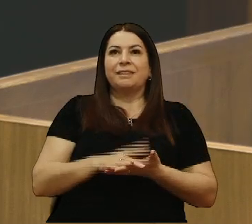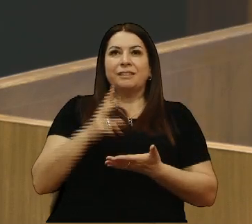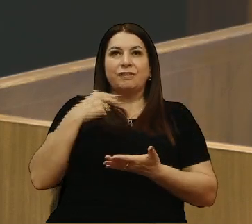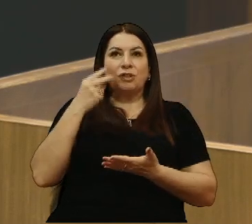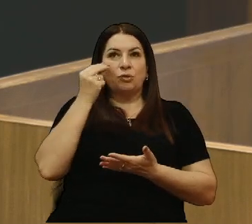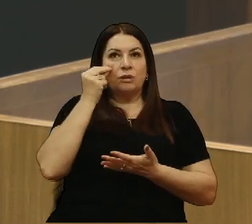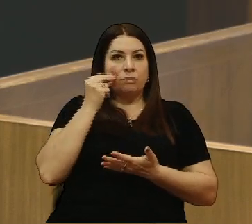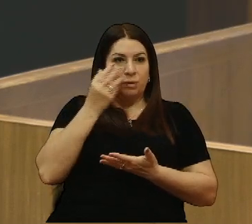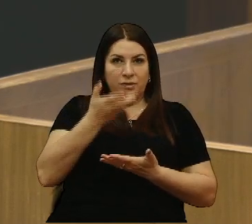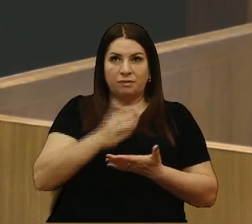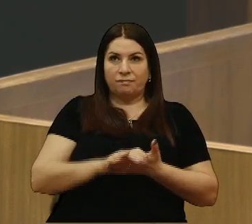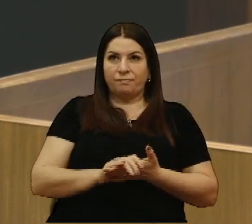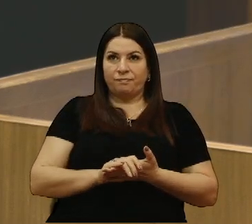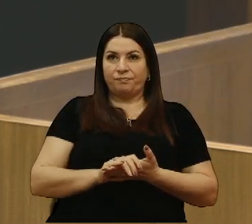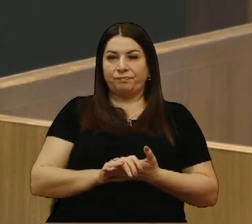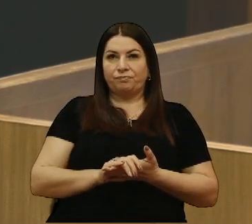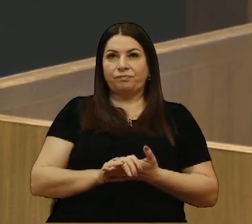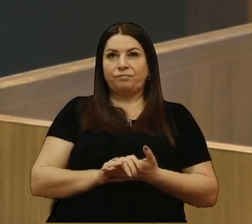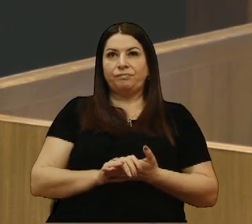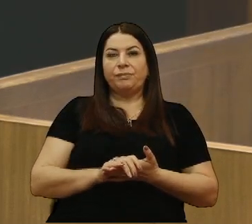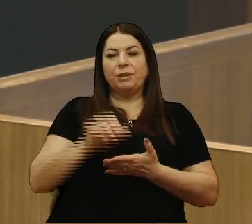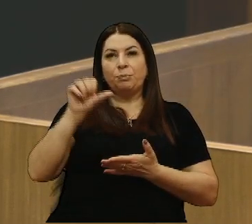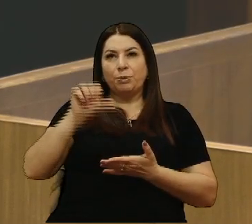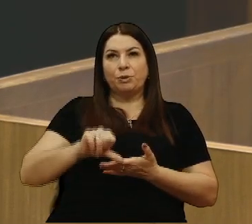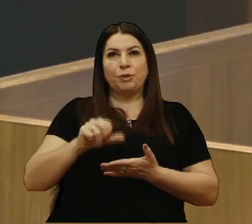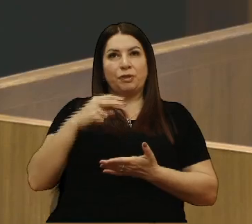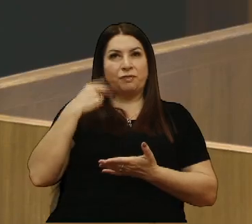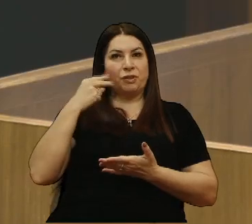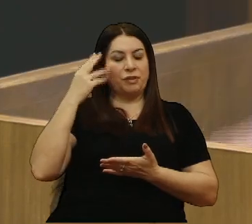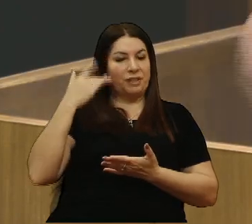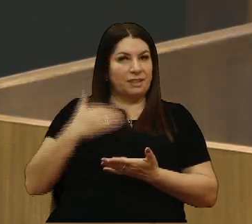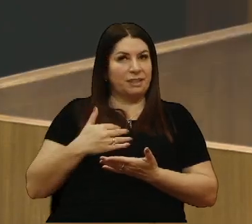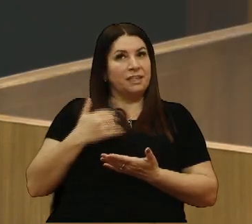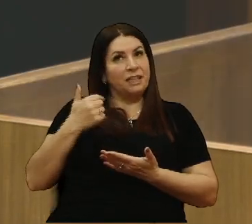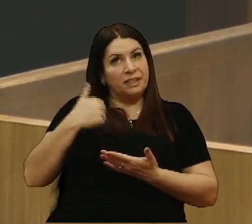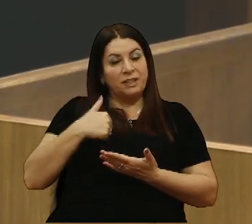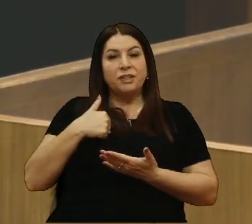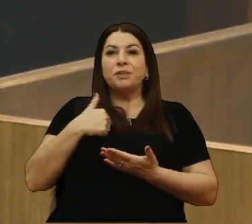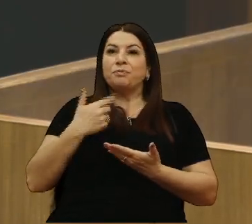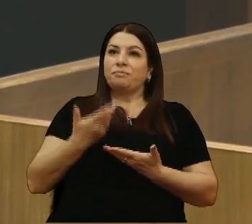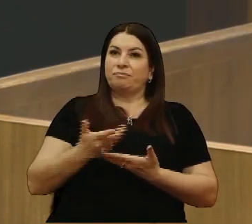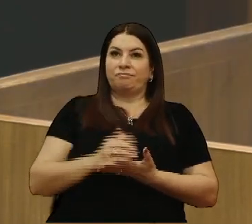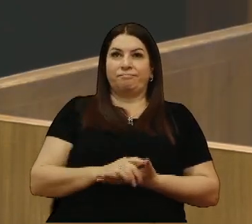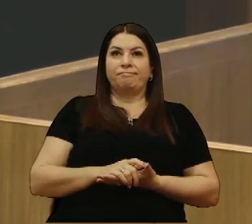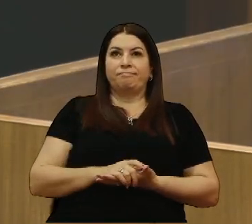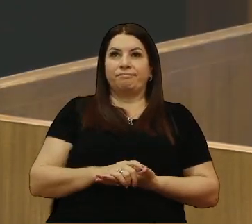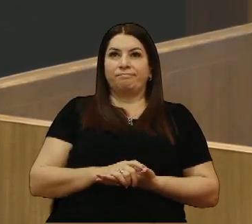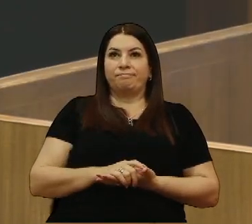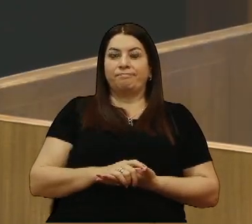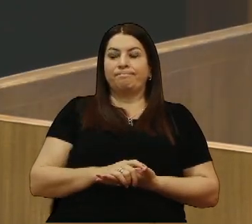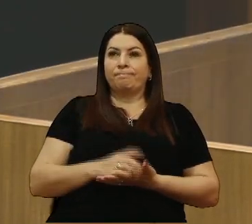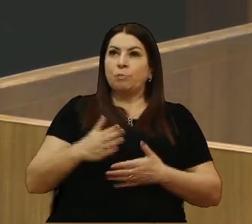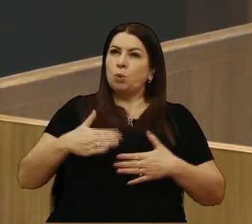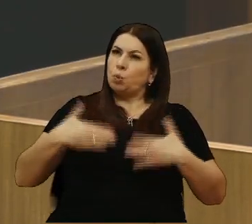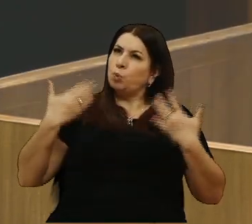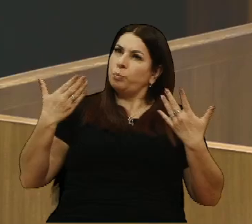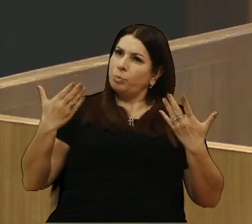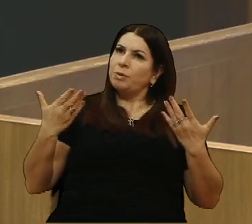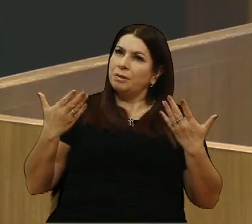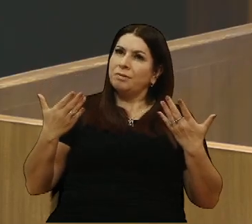Libardi. Está um pouco pior, vereadora Daiane. Está um pouco pior. E eu ainda me